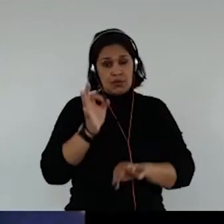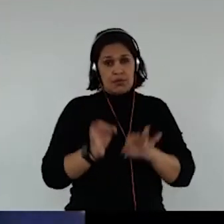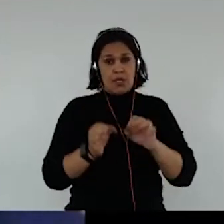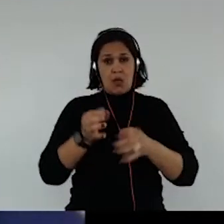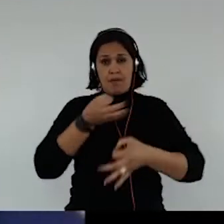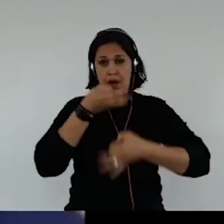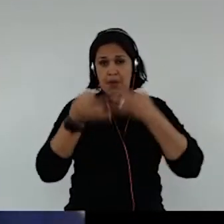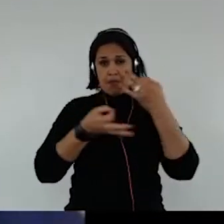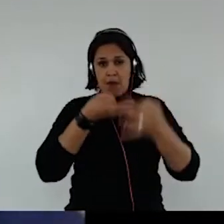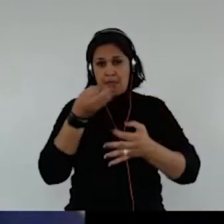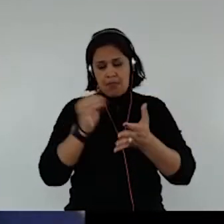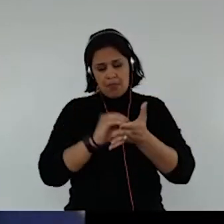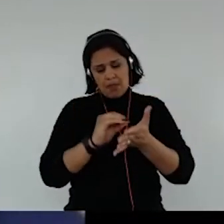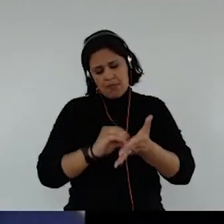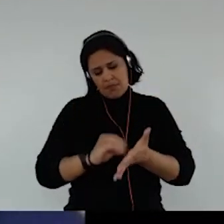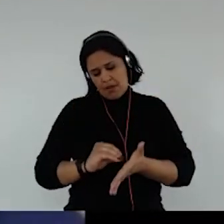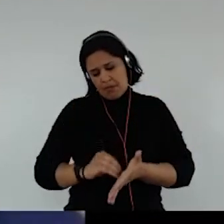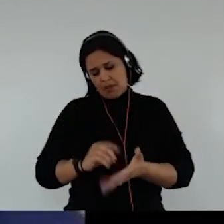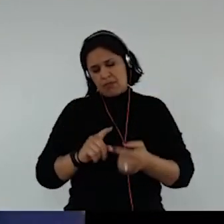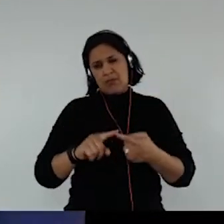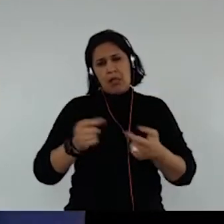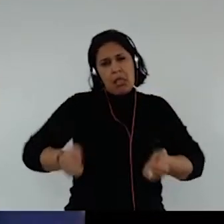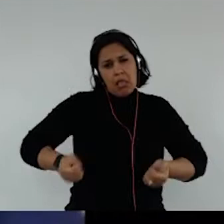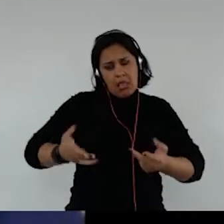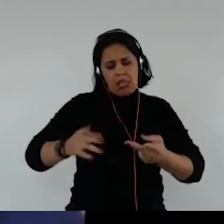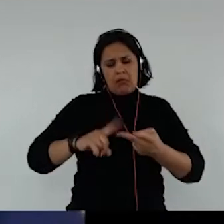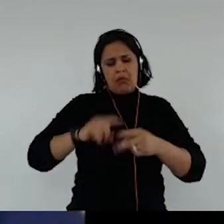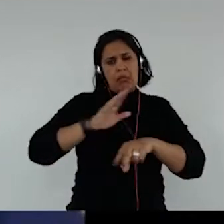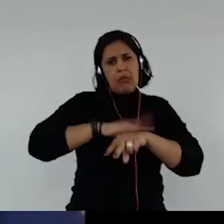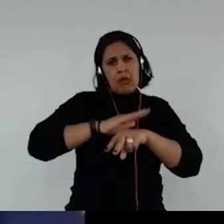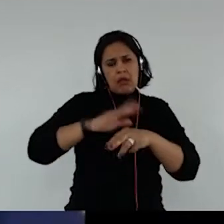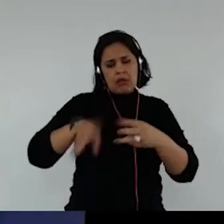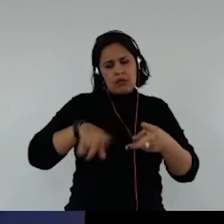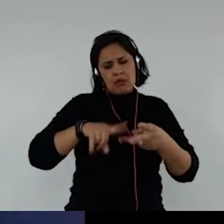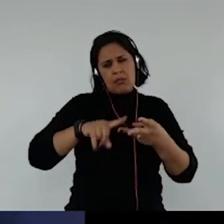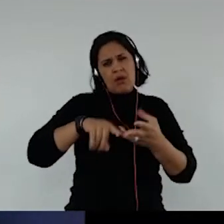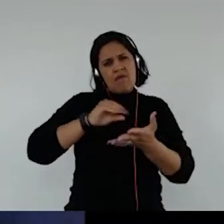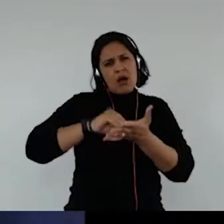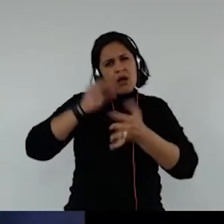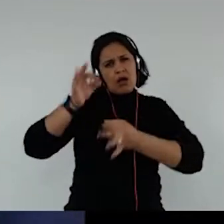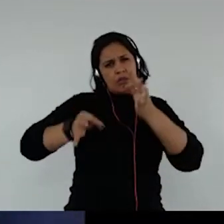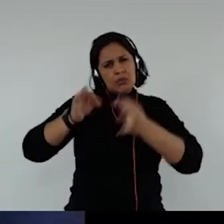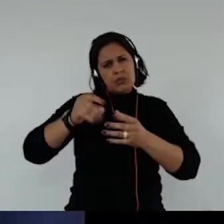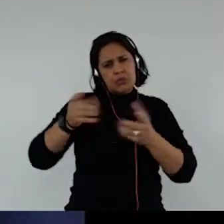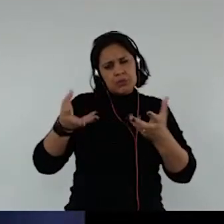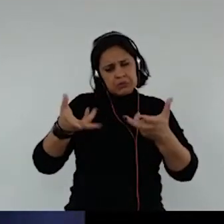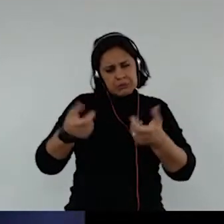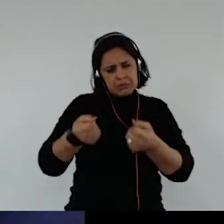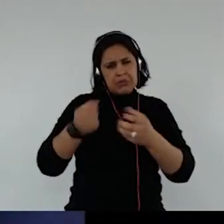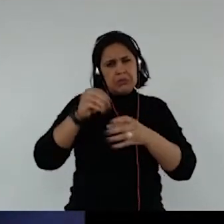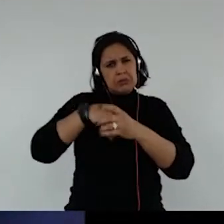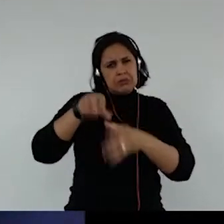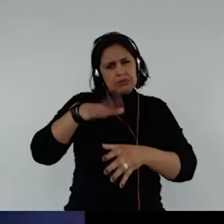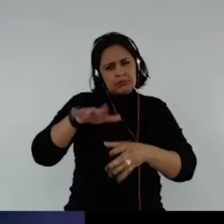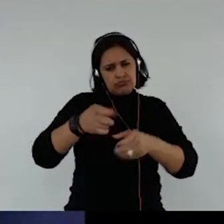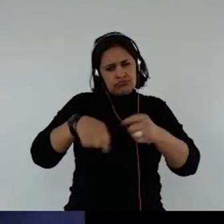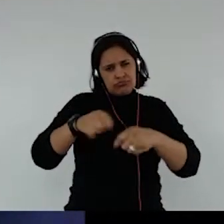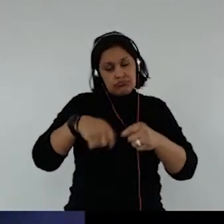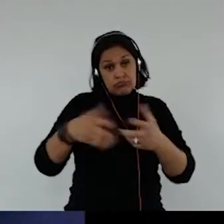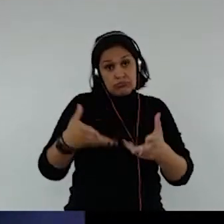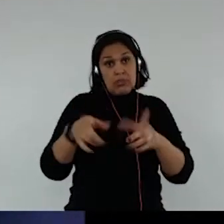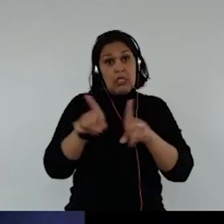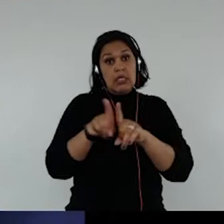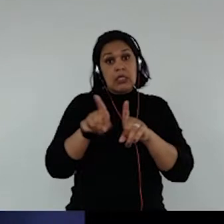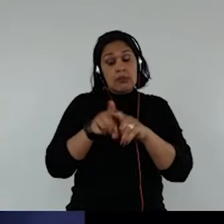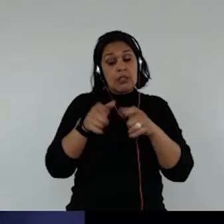custo exagerado, formalidades, tempo, falta de expertise do juiz na atividade econômica no mundo negocial e